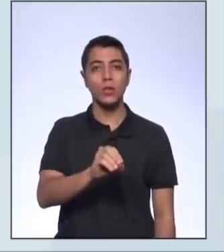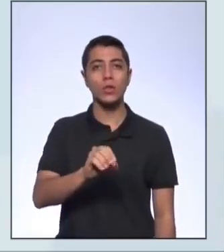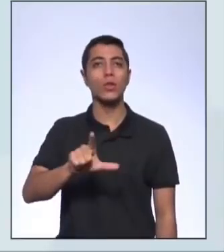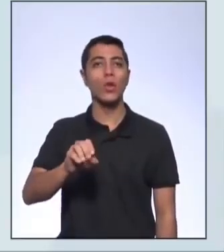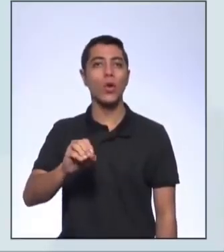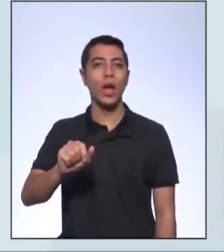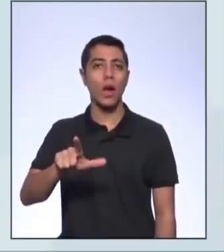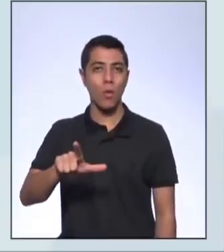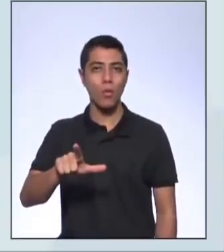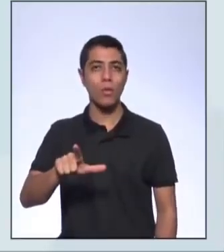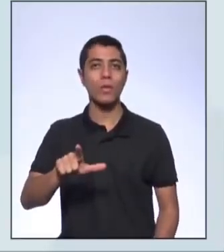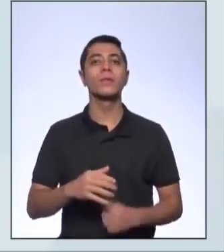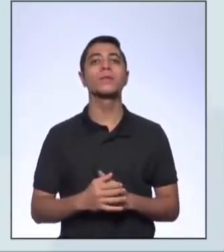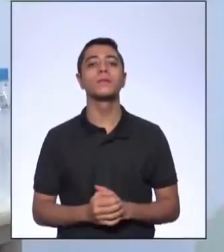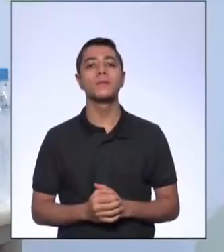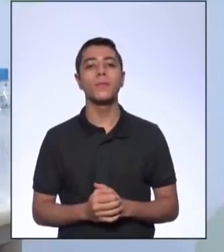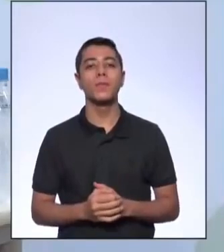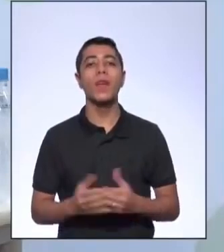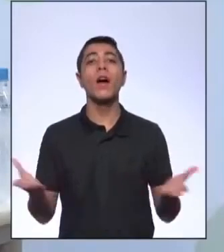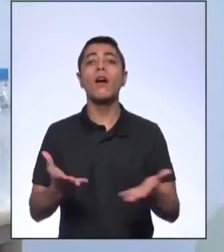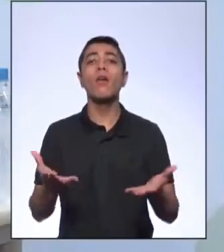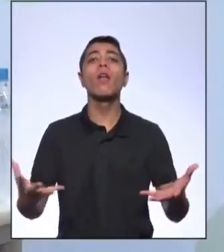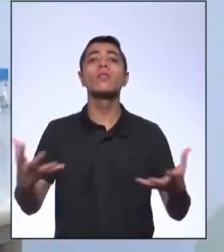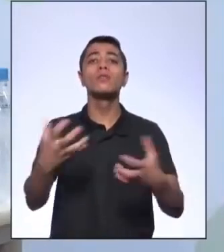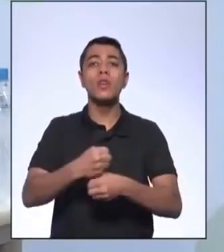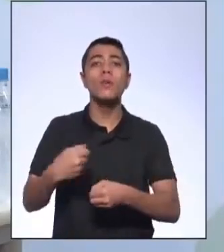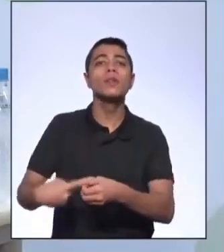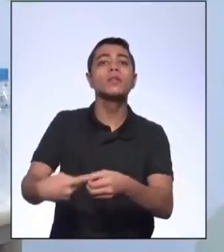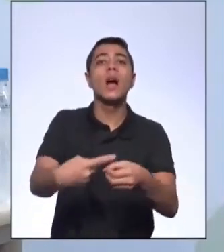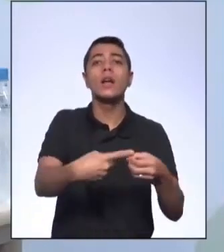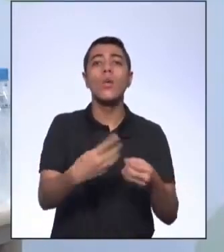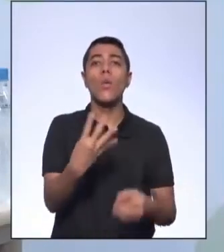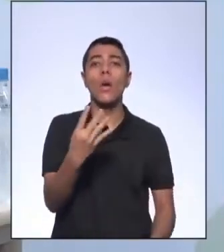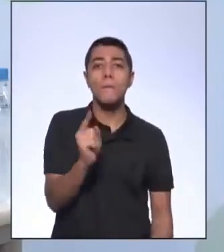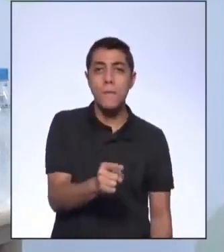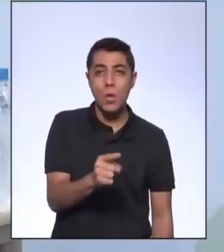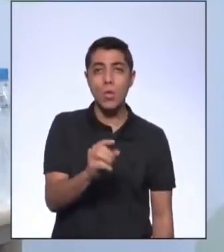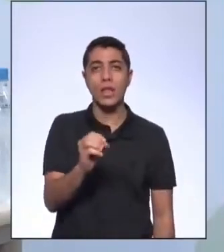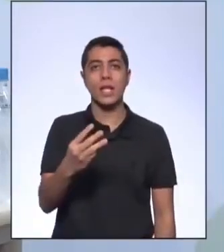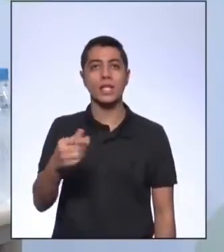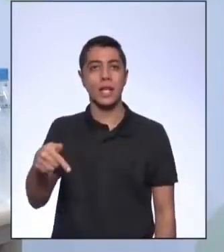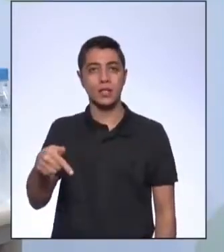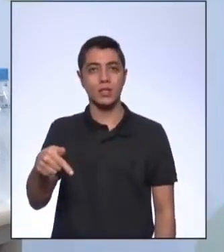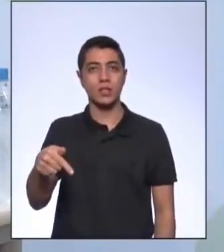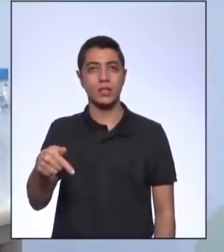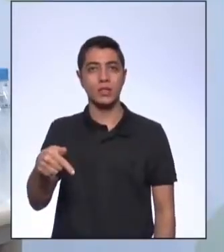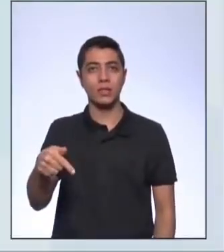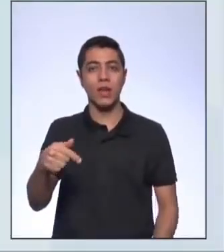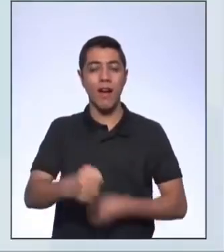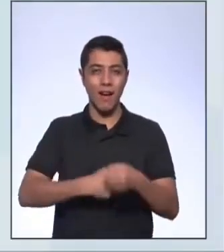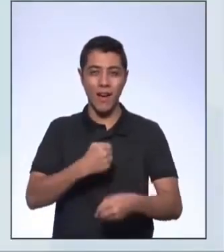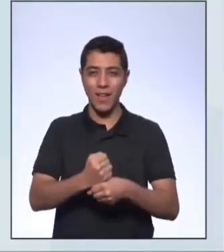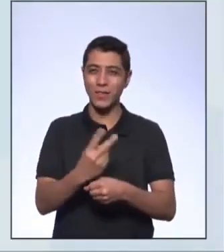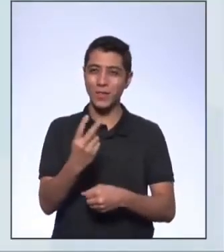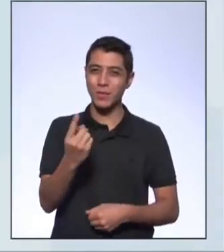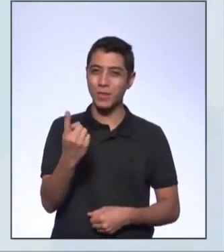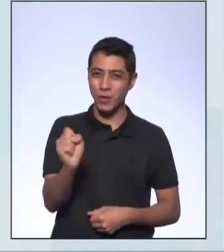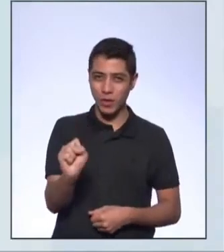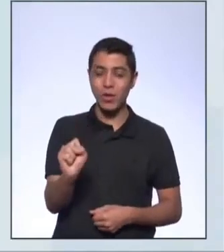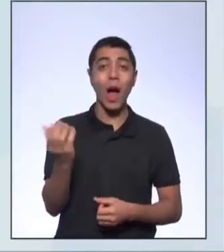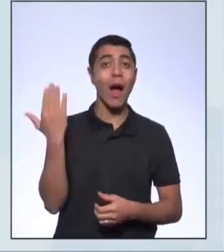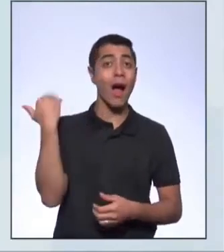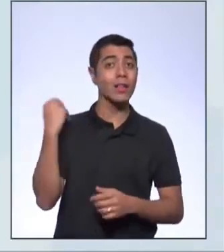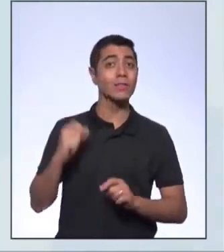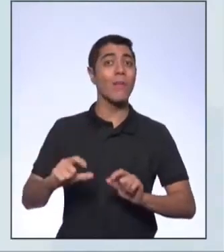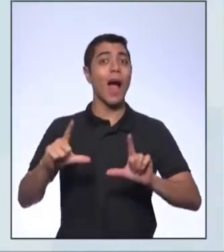4.473 municípios passou para 4000 a 7 em 2018 diminuiu porque eles foram avançados